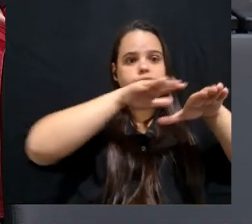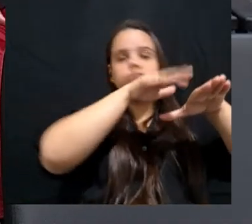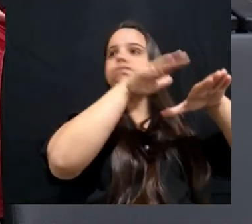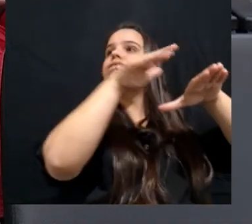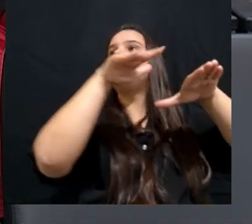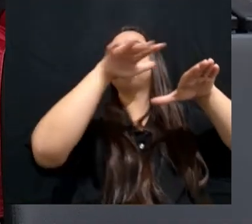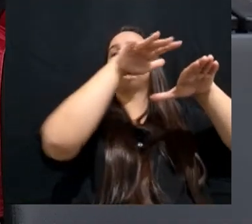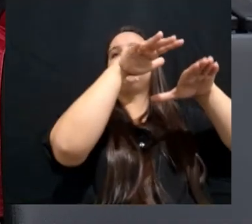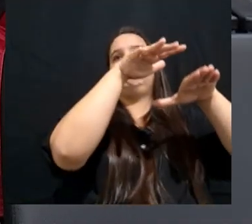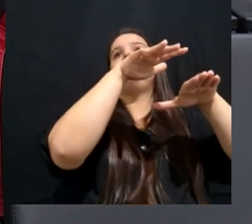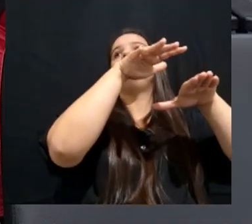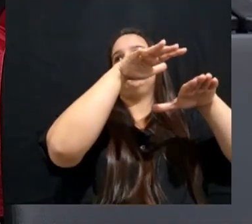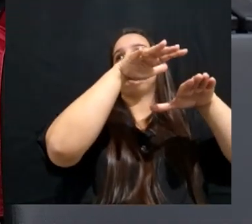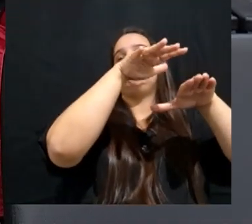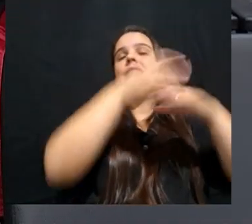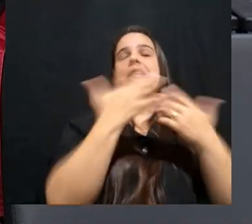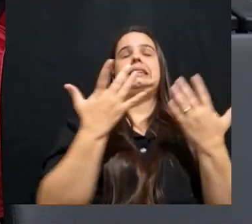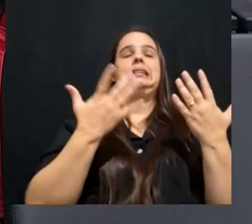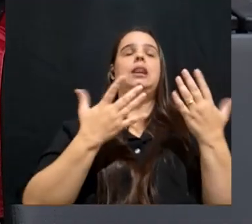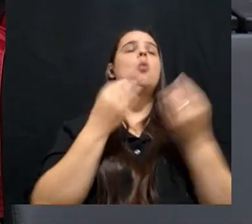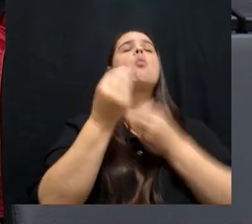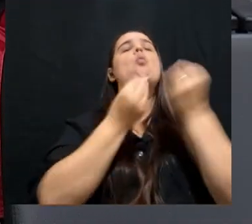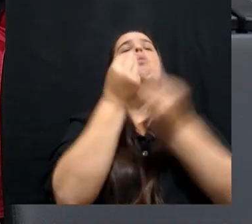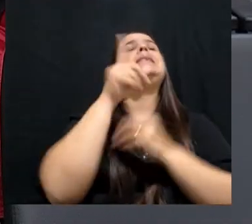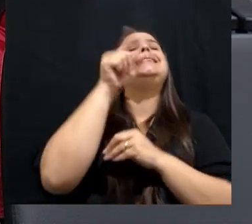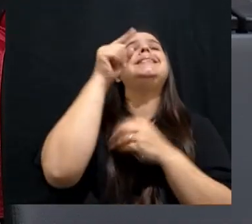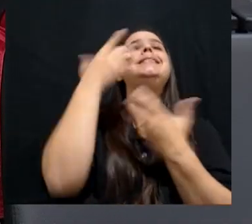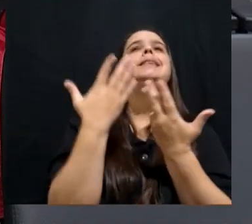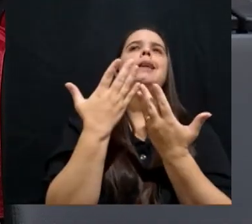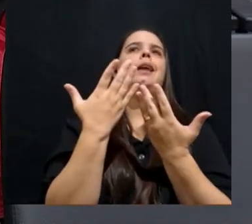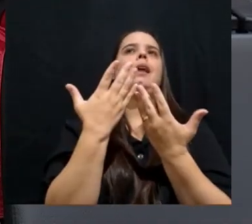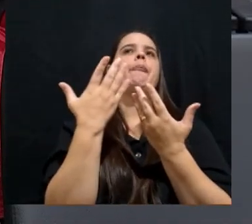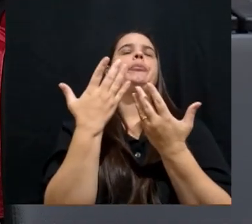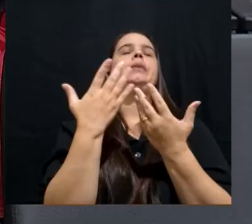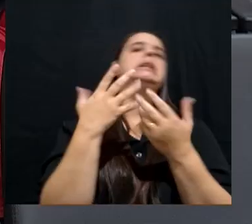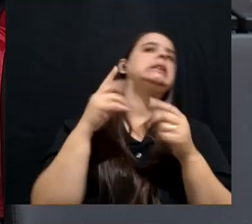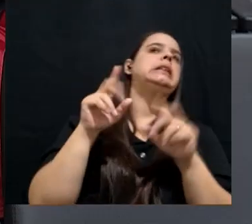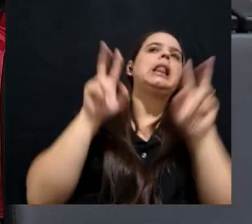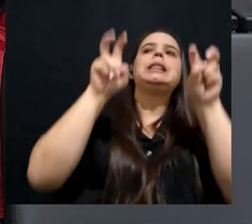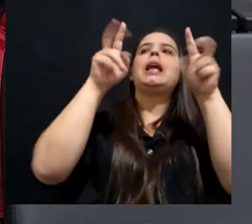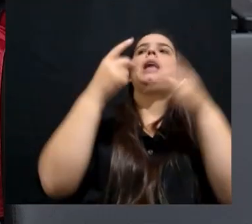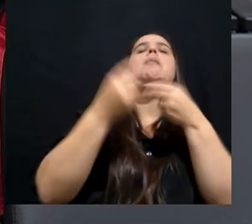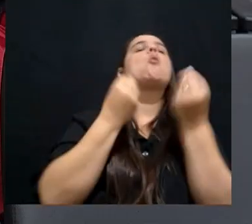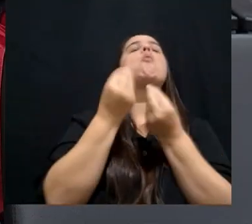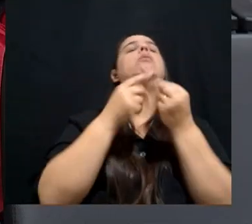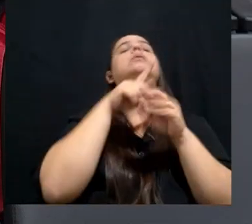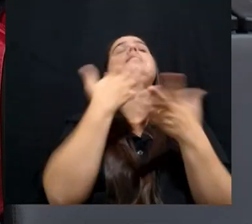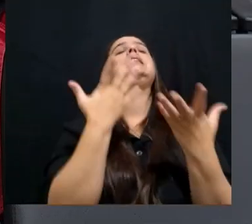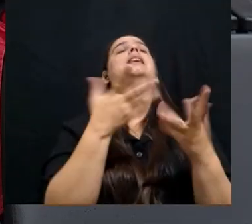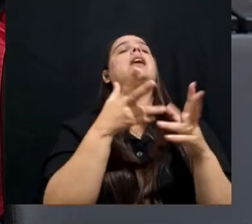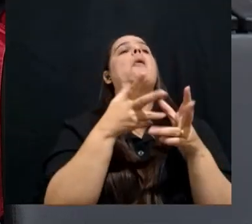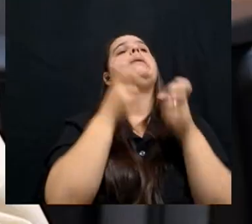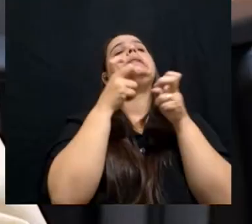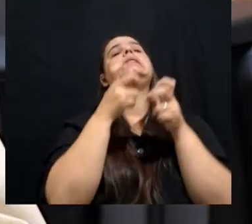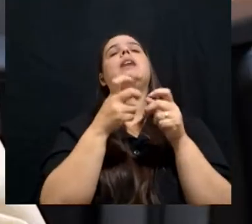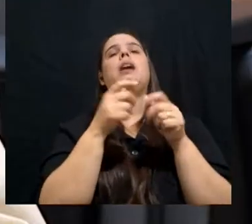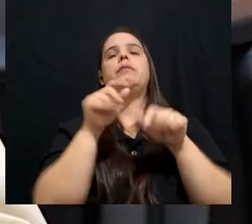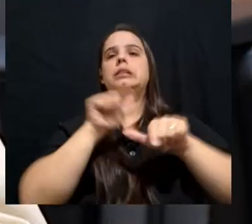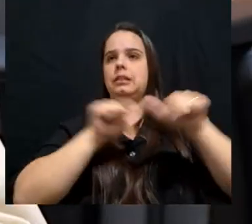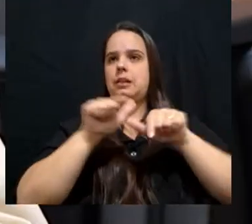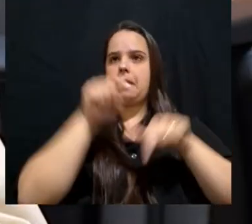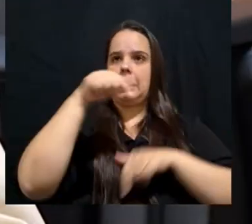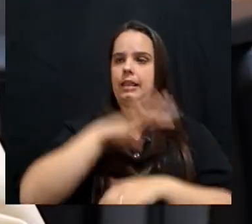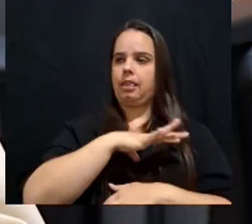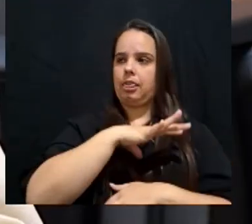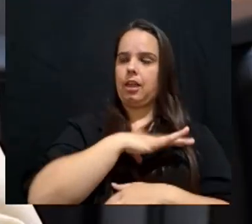o nível. Então, como que seria essa comissão? Como que o senhor enxerga esse trabalho aqui na cidade? Olha, a